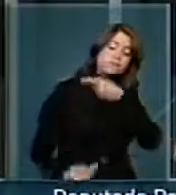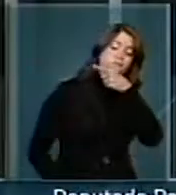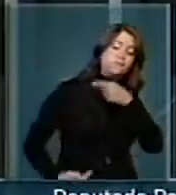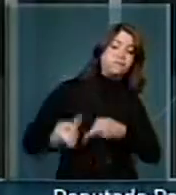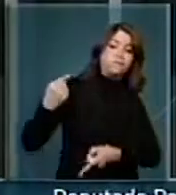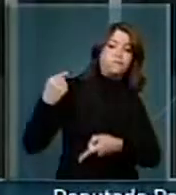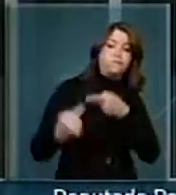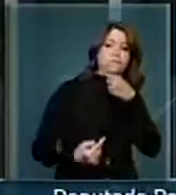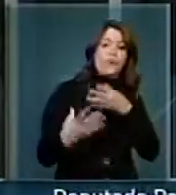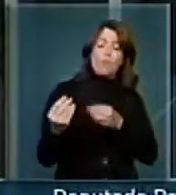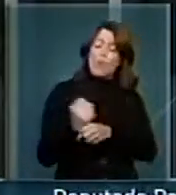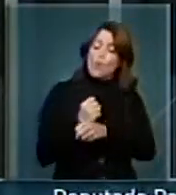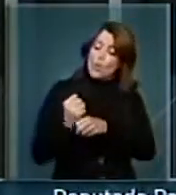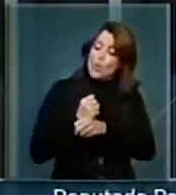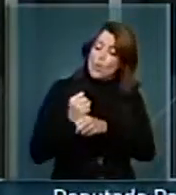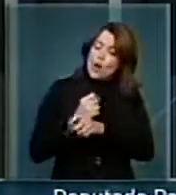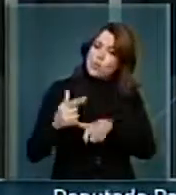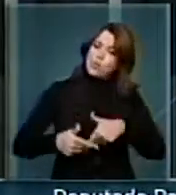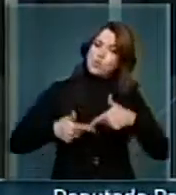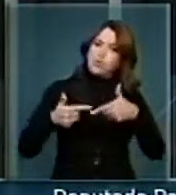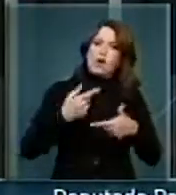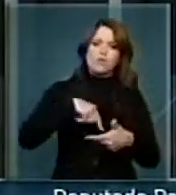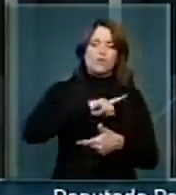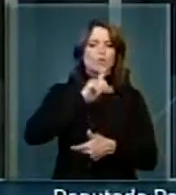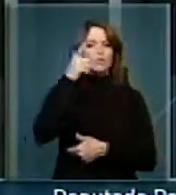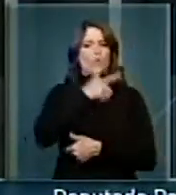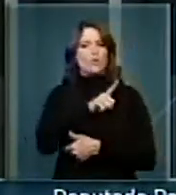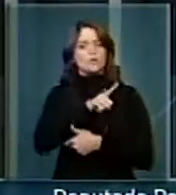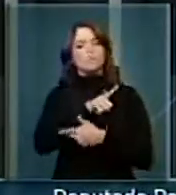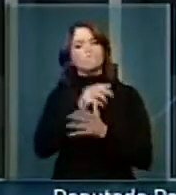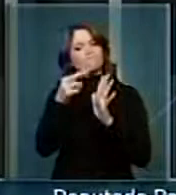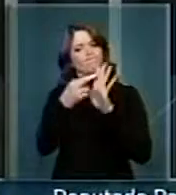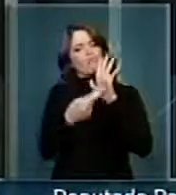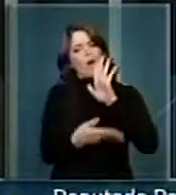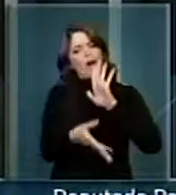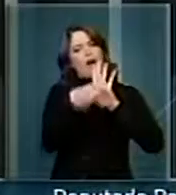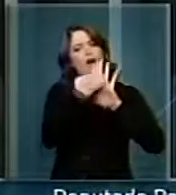de muitos anos de luta, estamos conseguindo regulamentar a